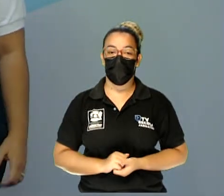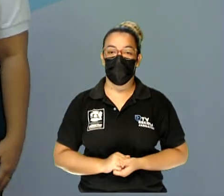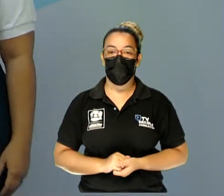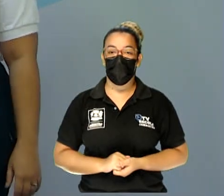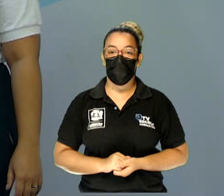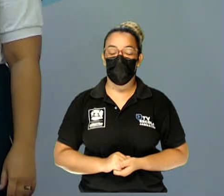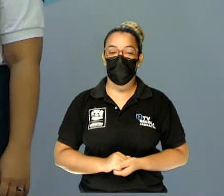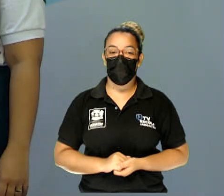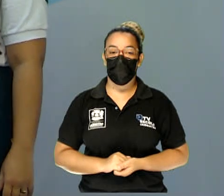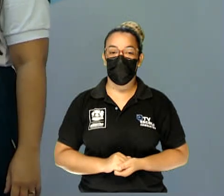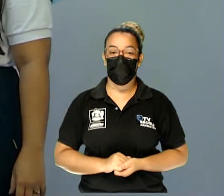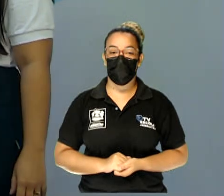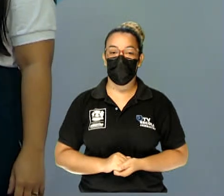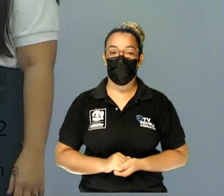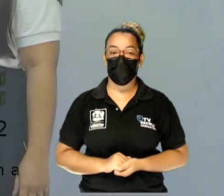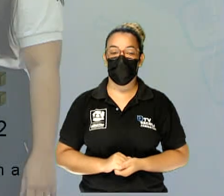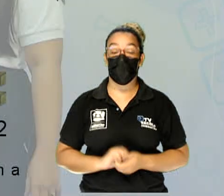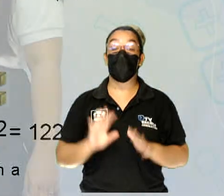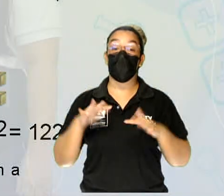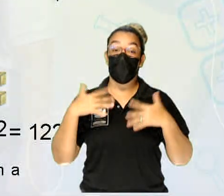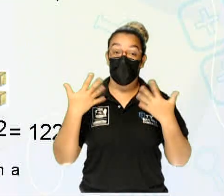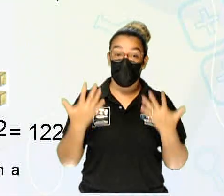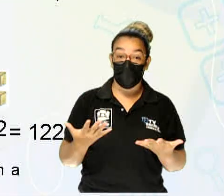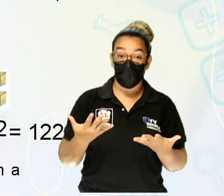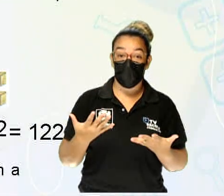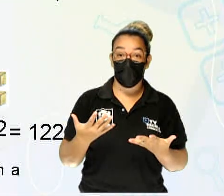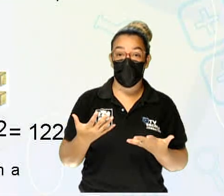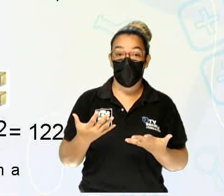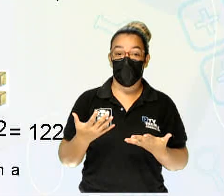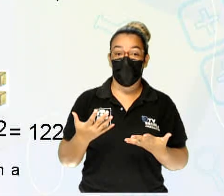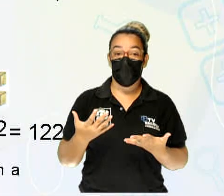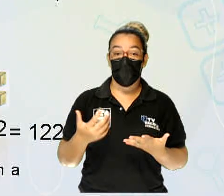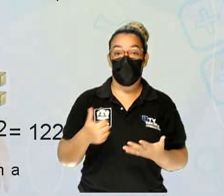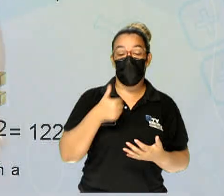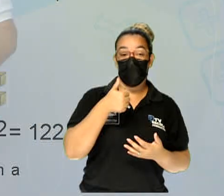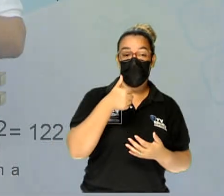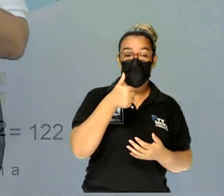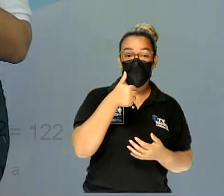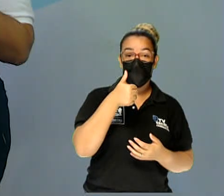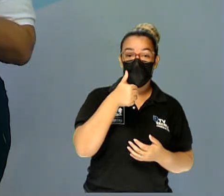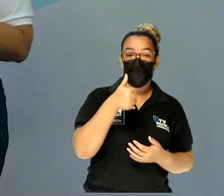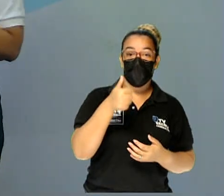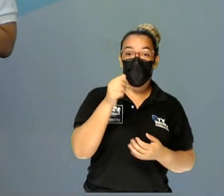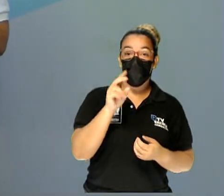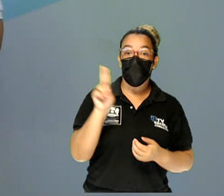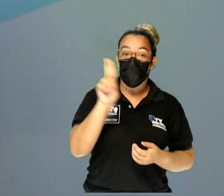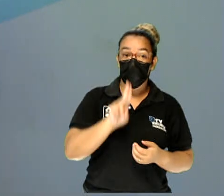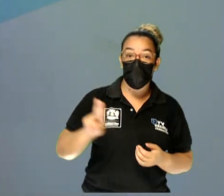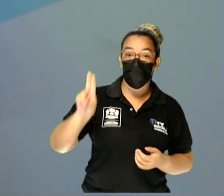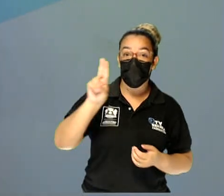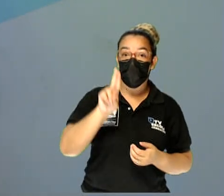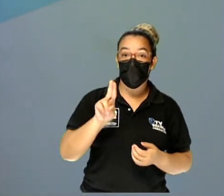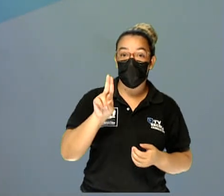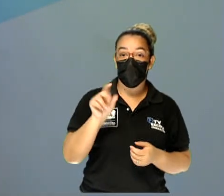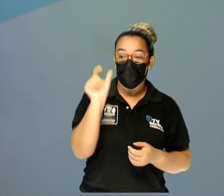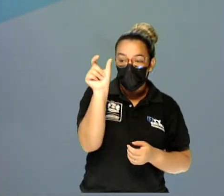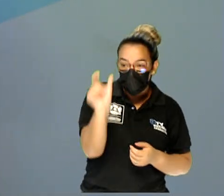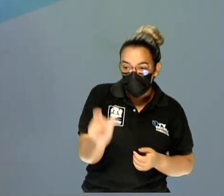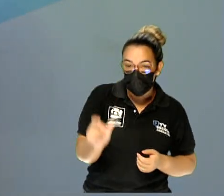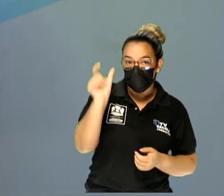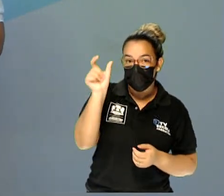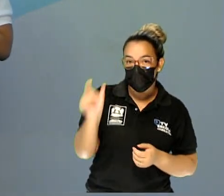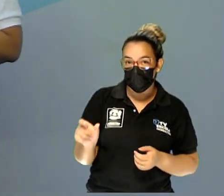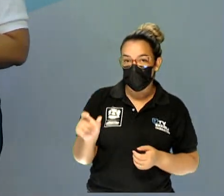2 unidades. Então, quando eu faço a soma, aqui nós estamos utilizando o material dourado para